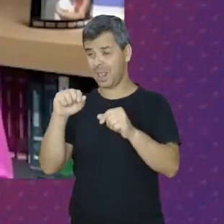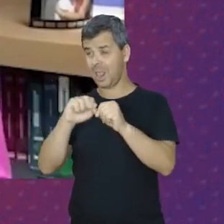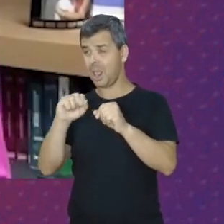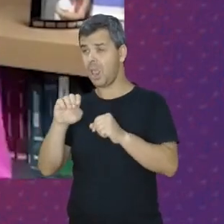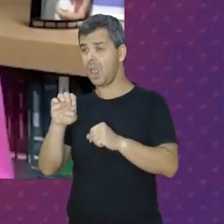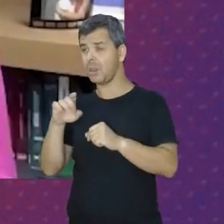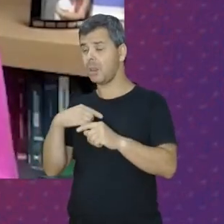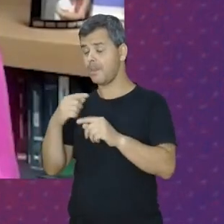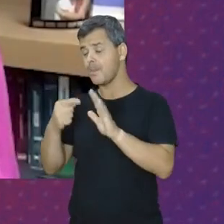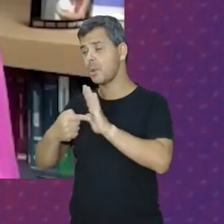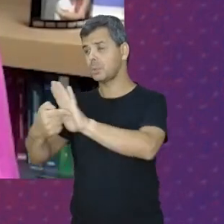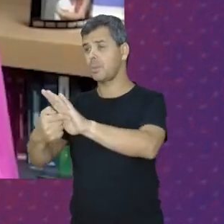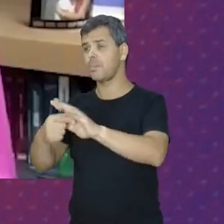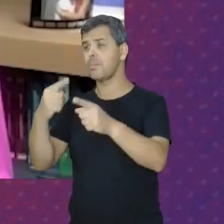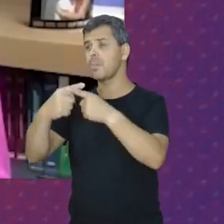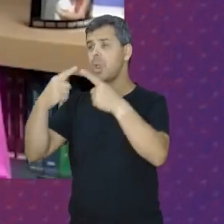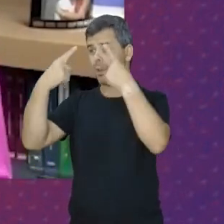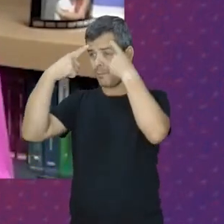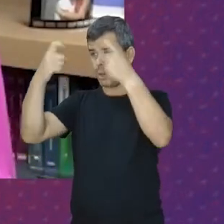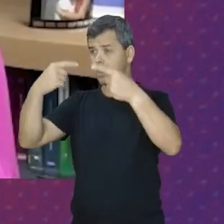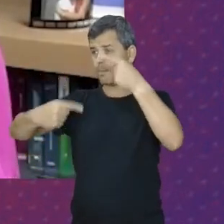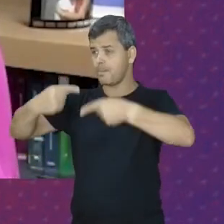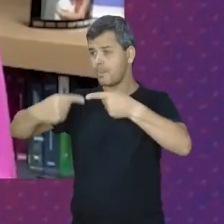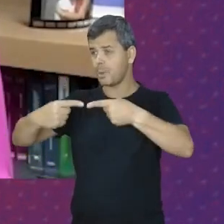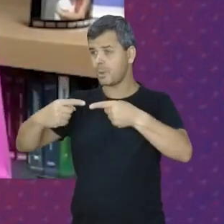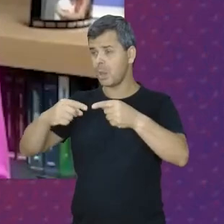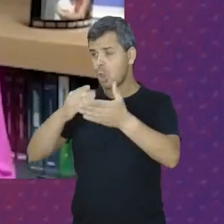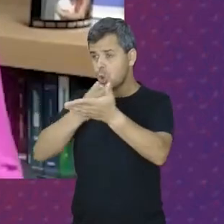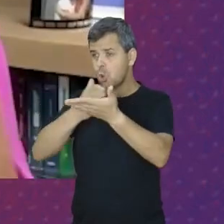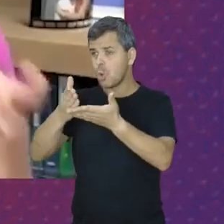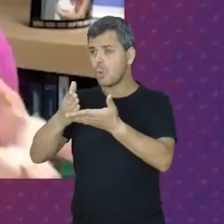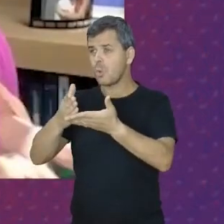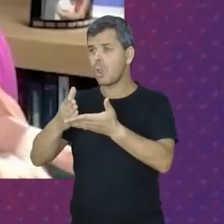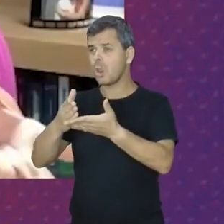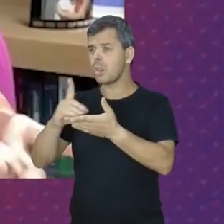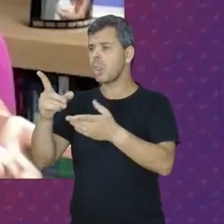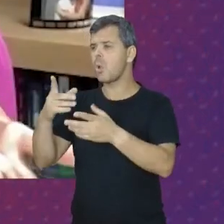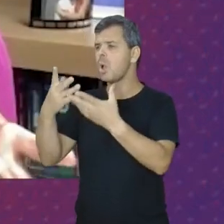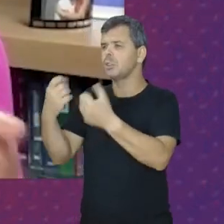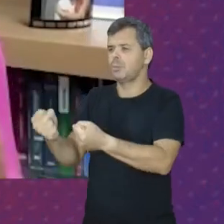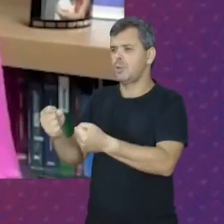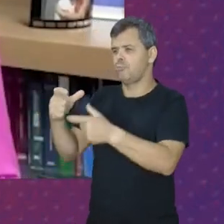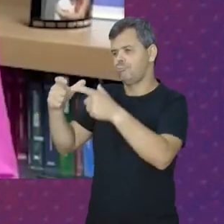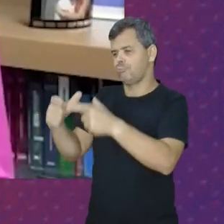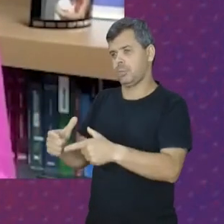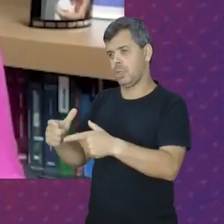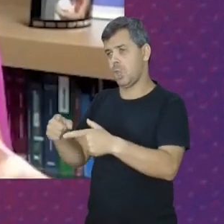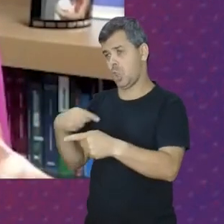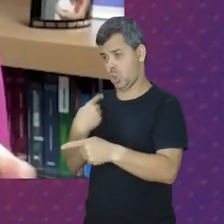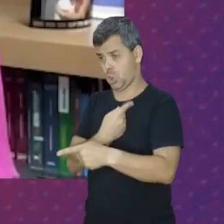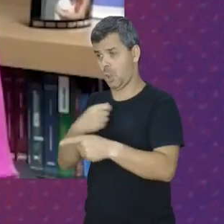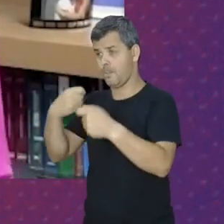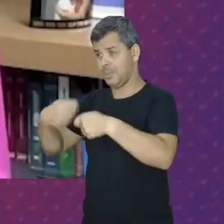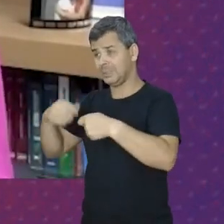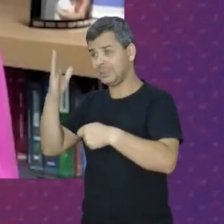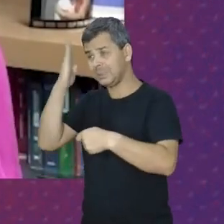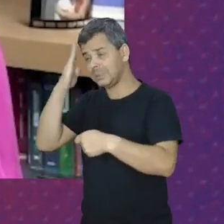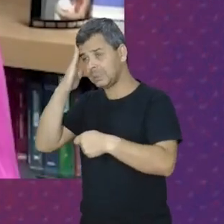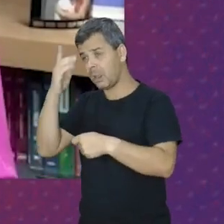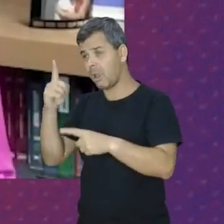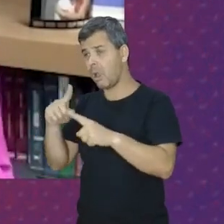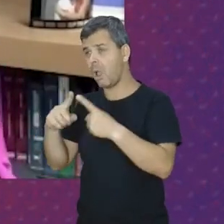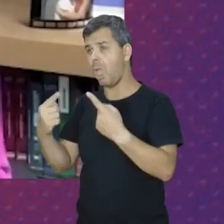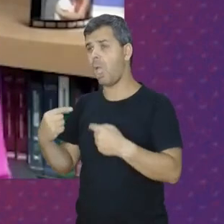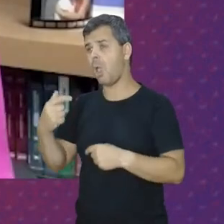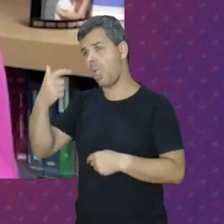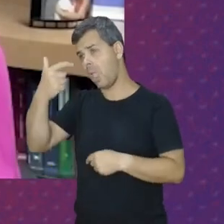levado em conta, porque a violência política, ela começa desse não lugar. Então, a gente precisa entender esse não